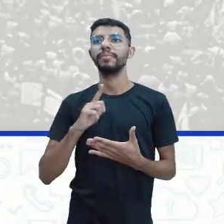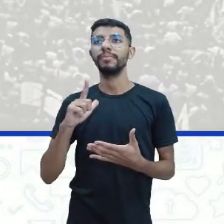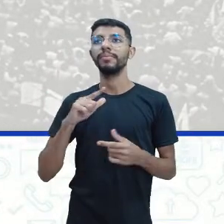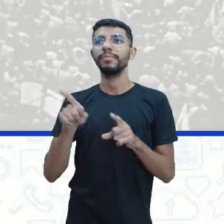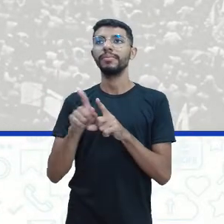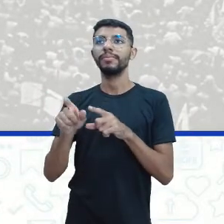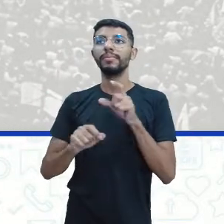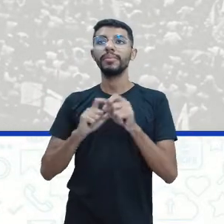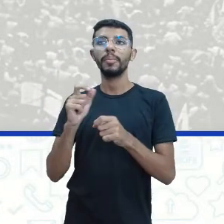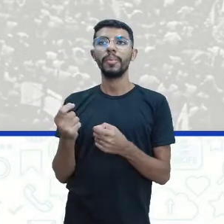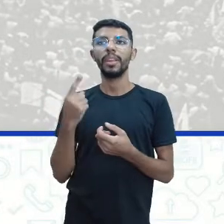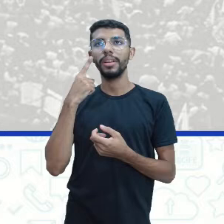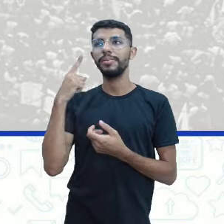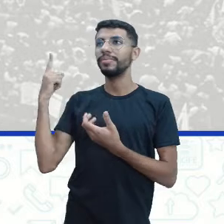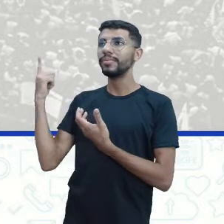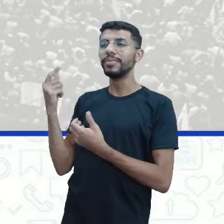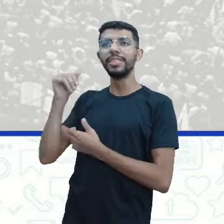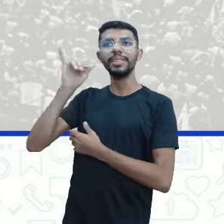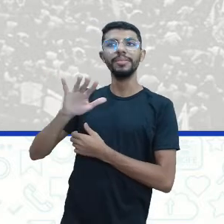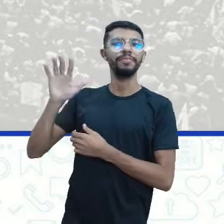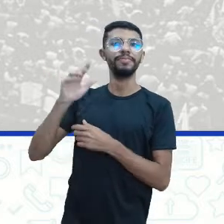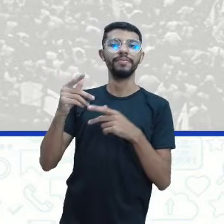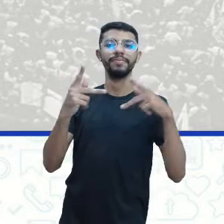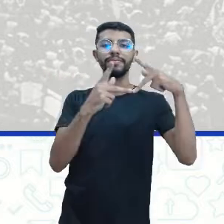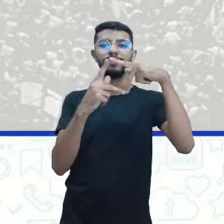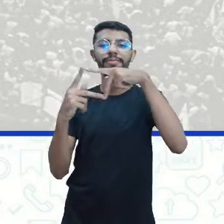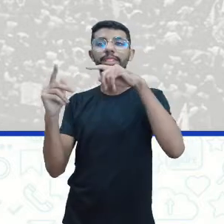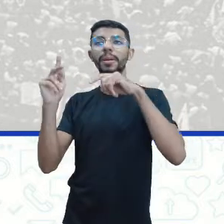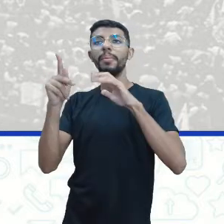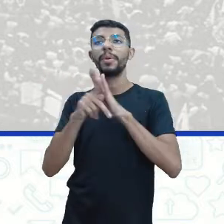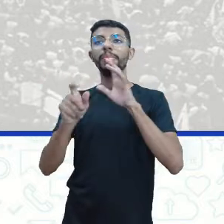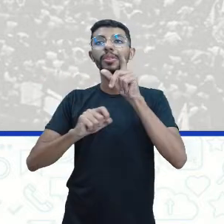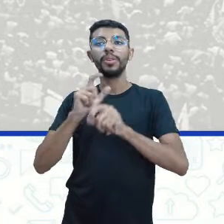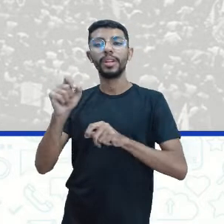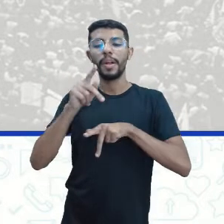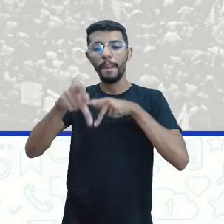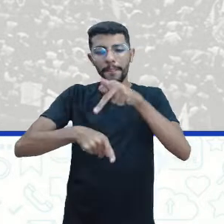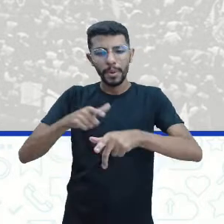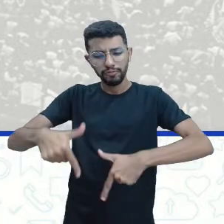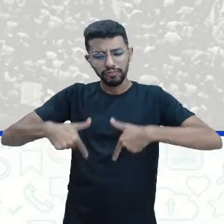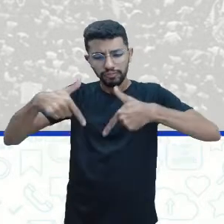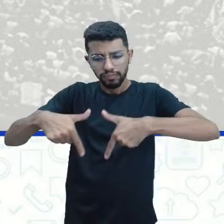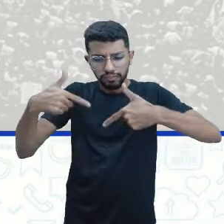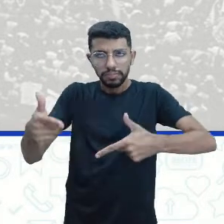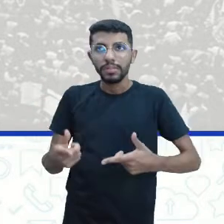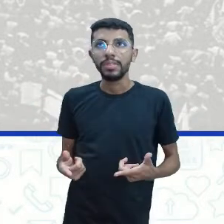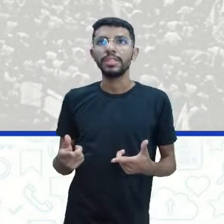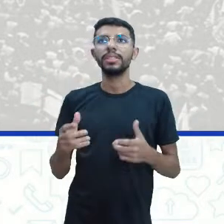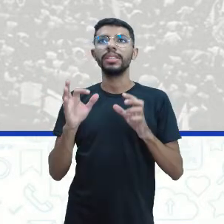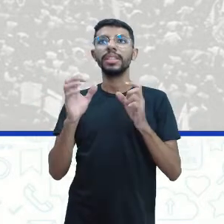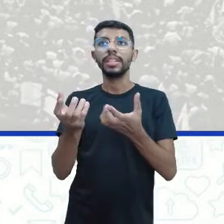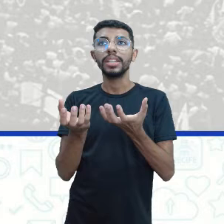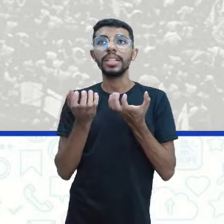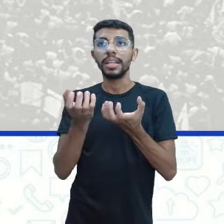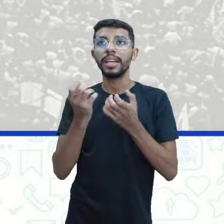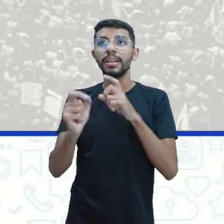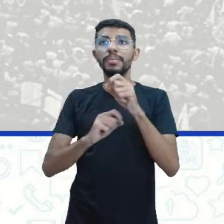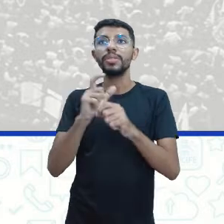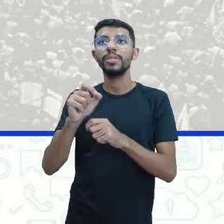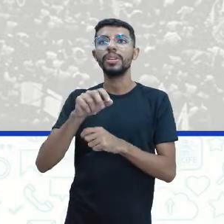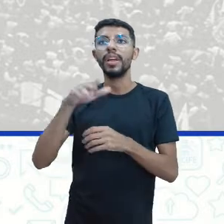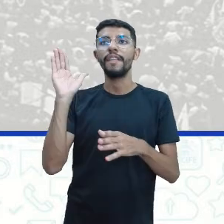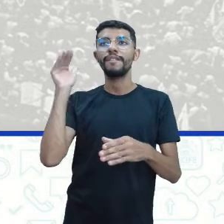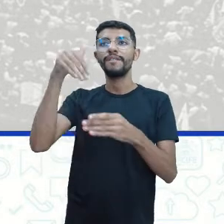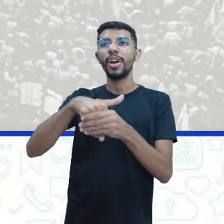essa charge aí do Enfio, que a gente já tratou na aula passada, o povo ali brigando, queremos votar. E os militares,